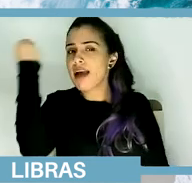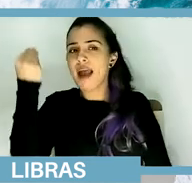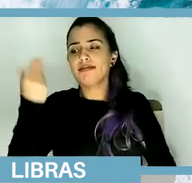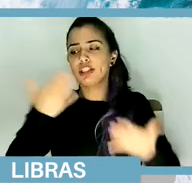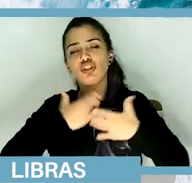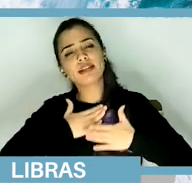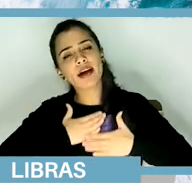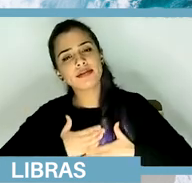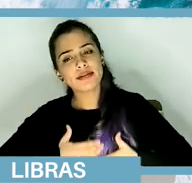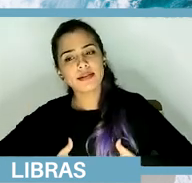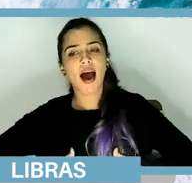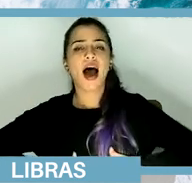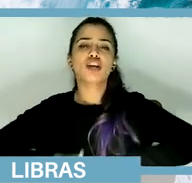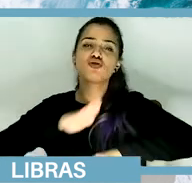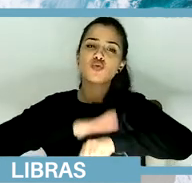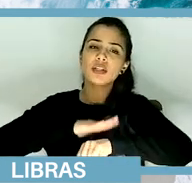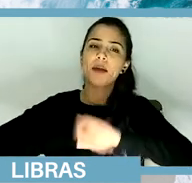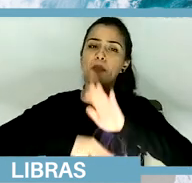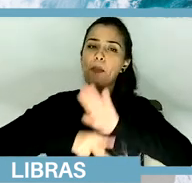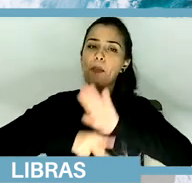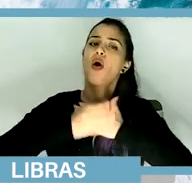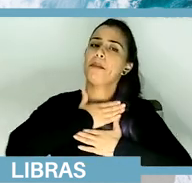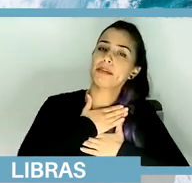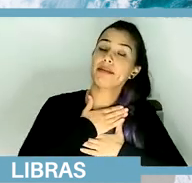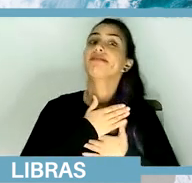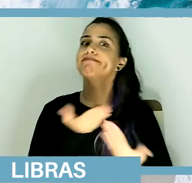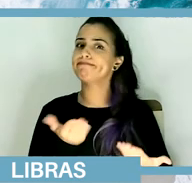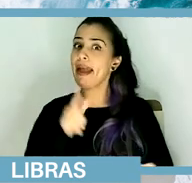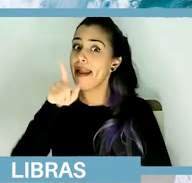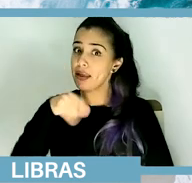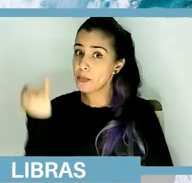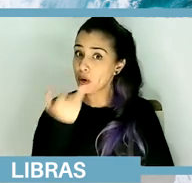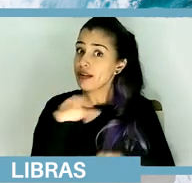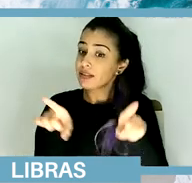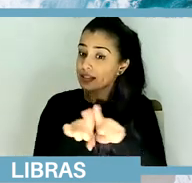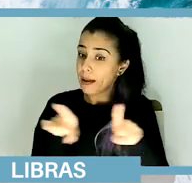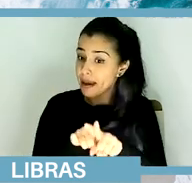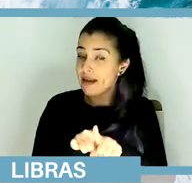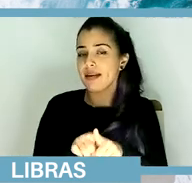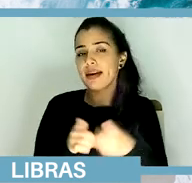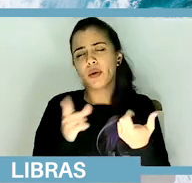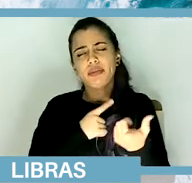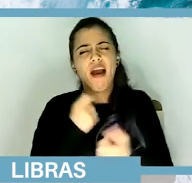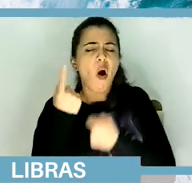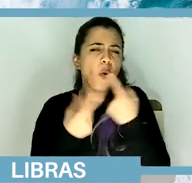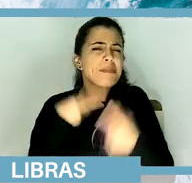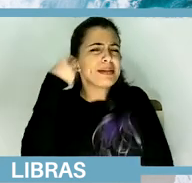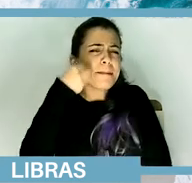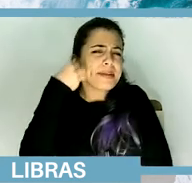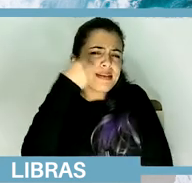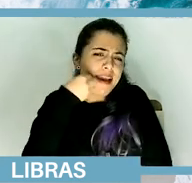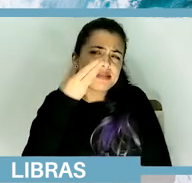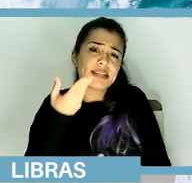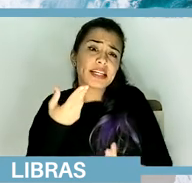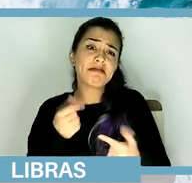descansar, esquece de tirar um tempo para a gente, e isso é muito importante. Então, alguns aprendizados, espero que, né, possa falar um pouquinho mais aqui,